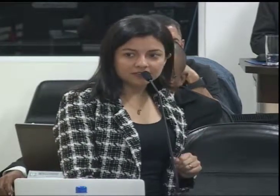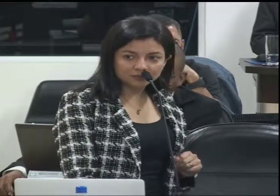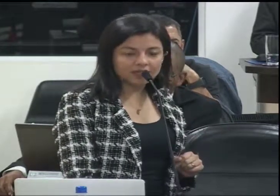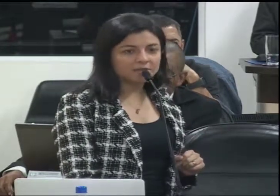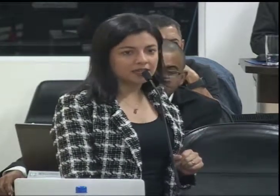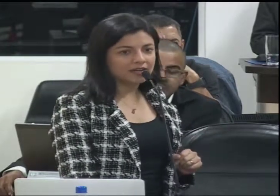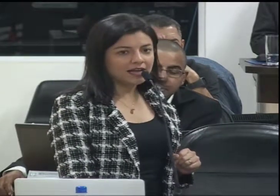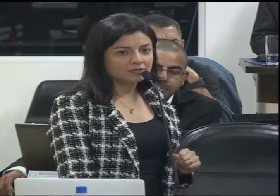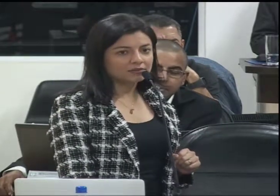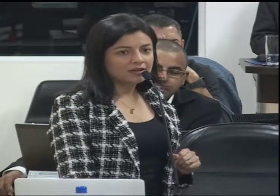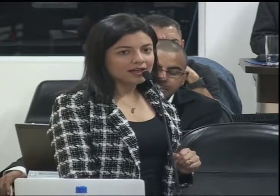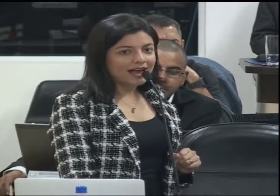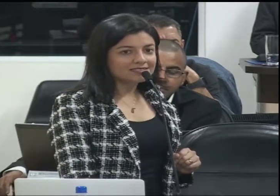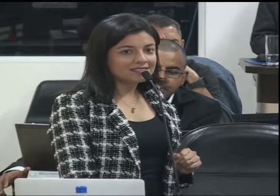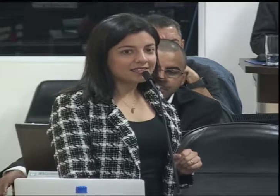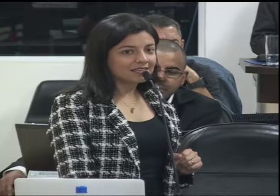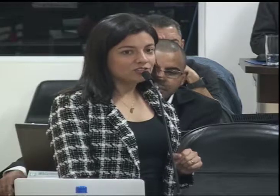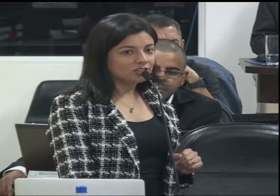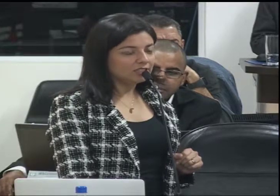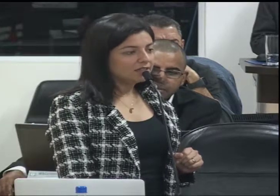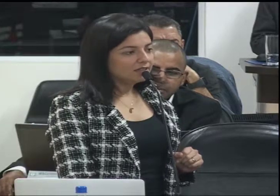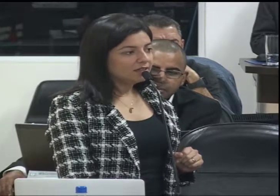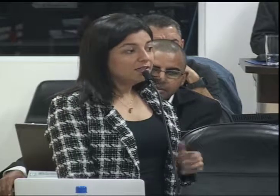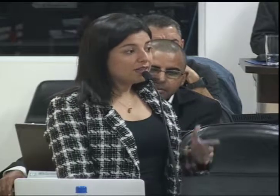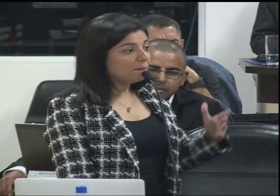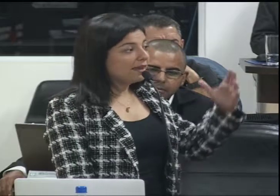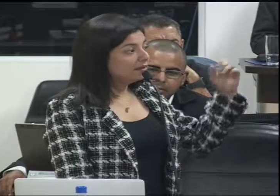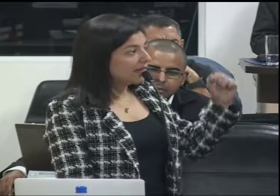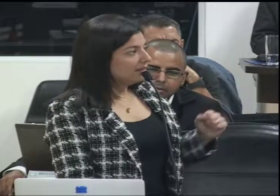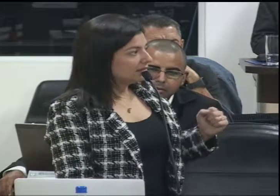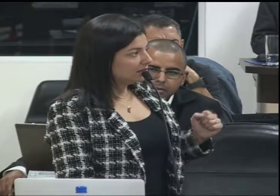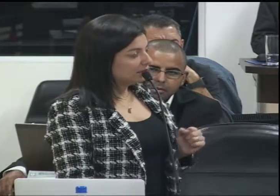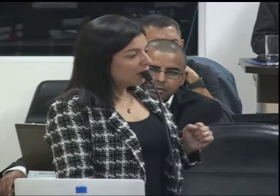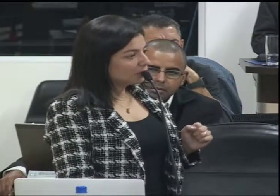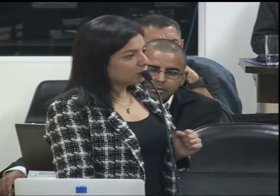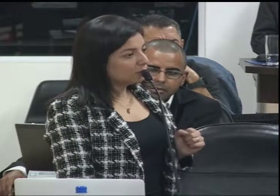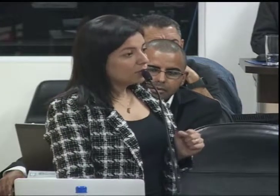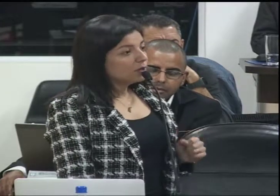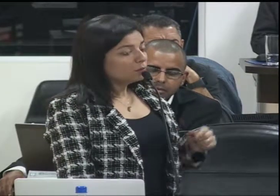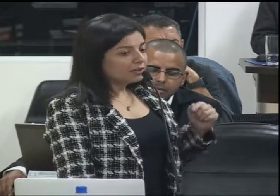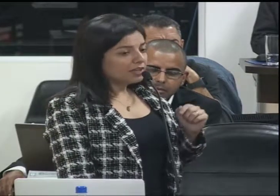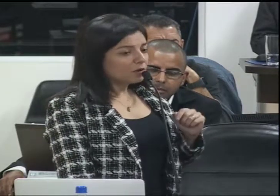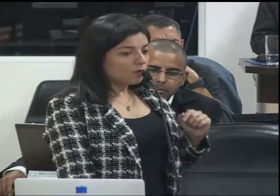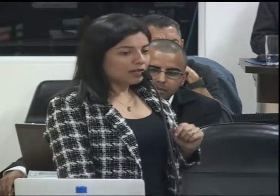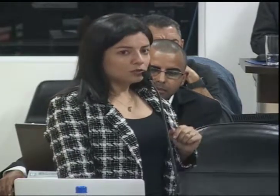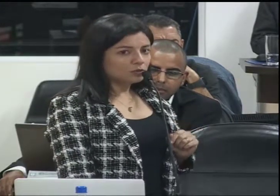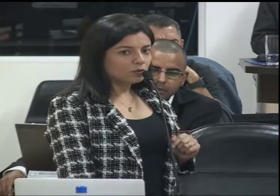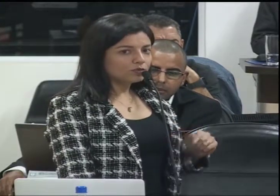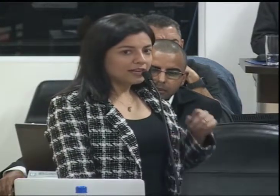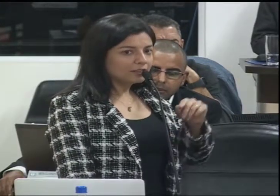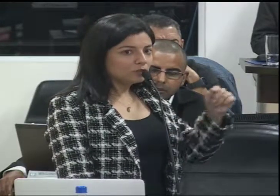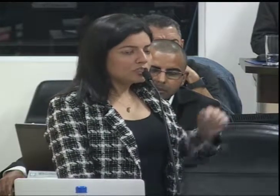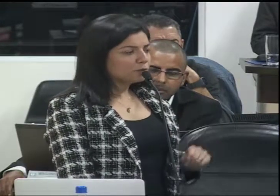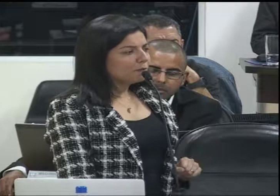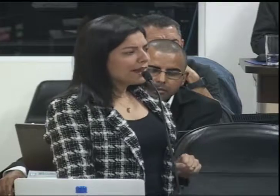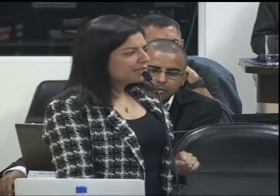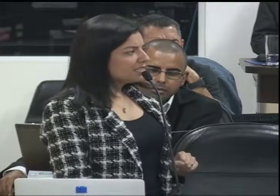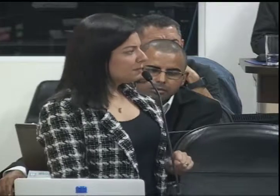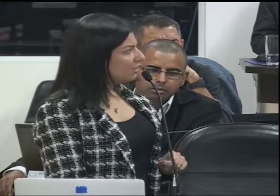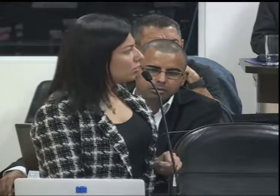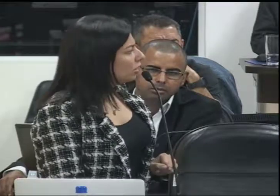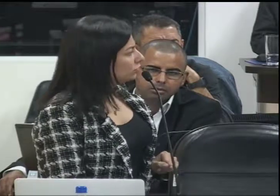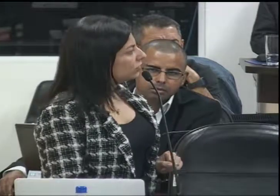e trazido aqui em plenário acerca de independência de voto, porque quando os vereadores, por